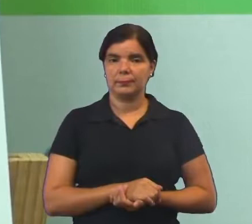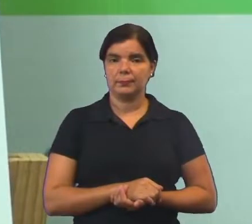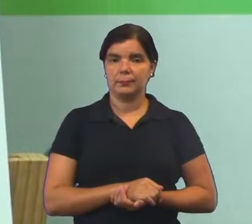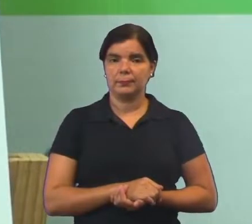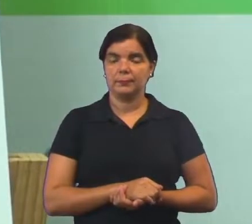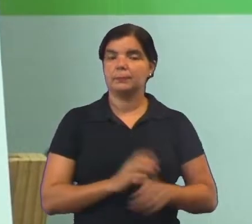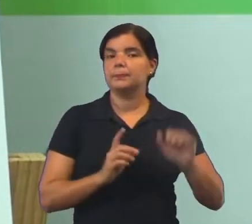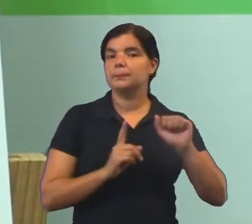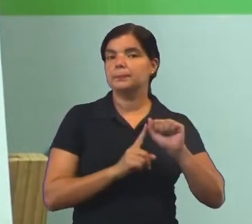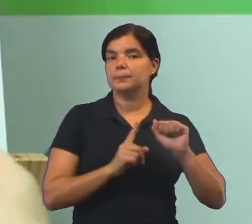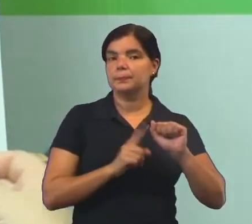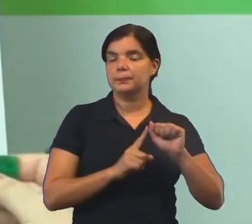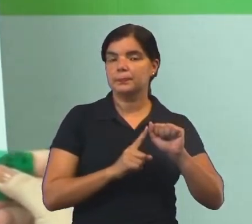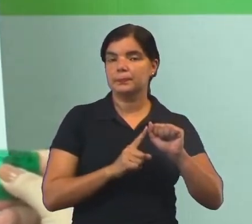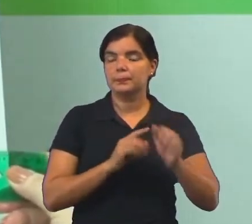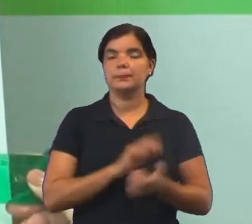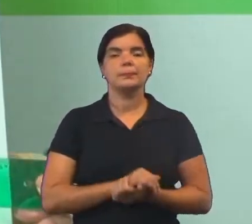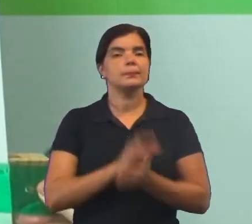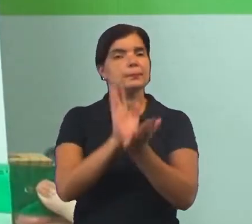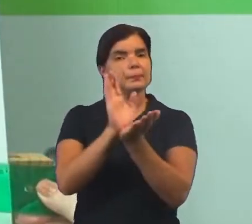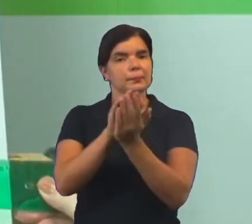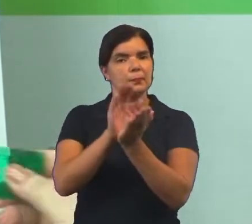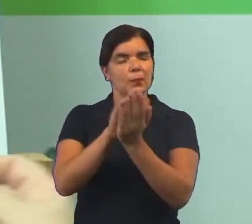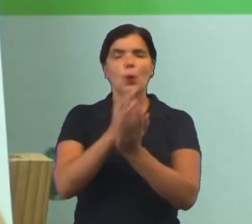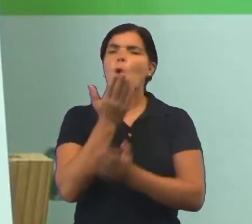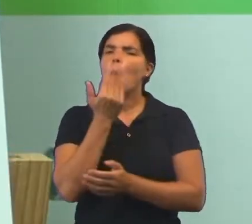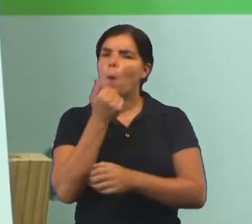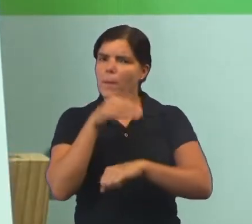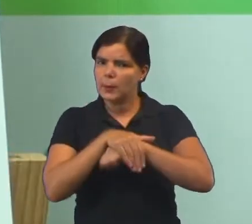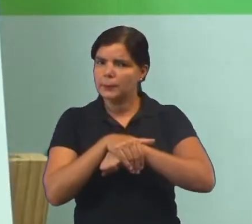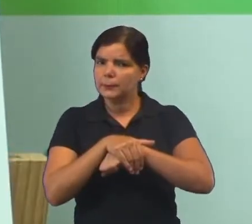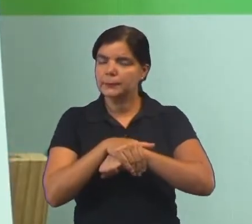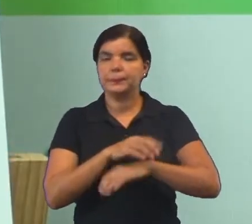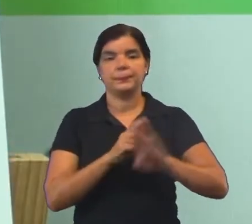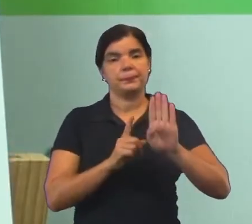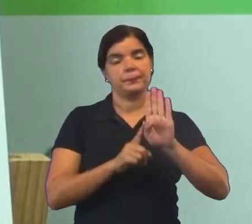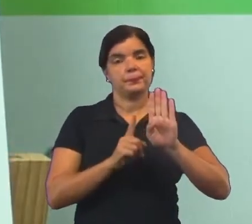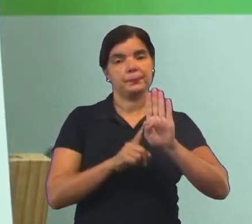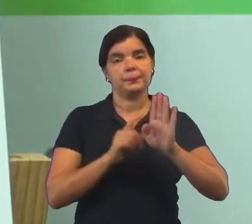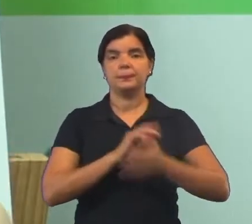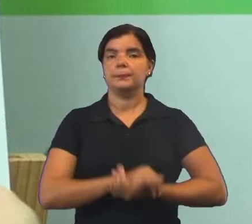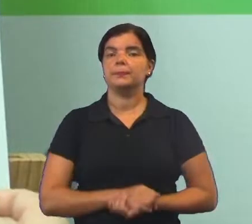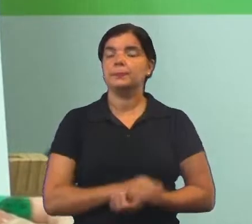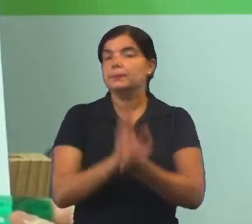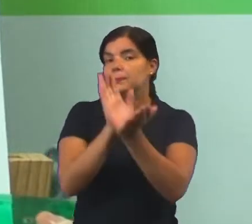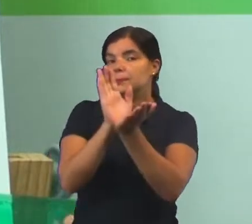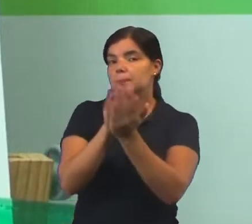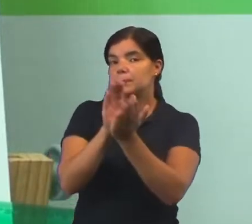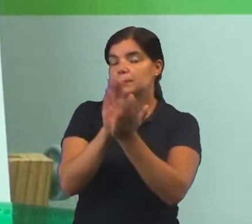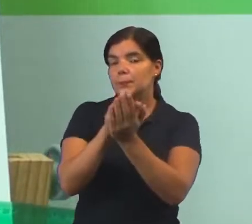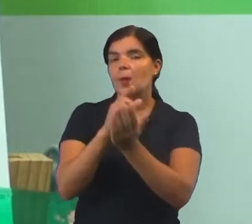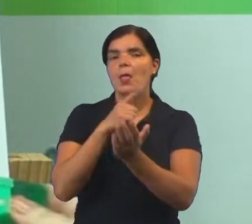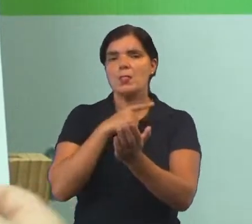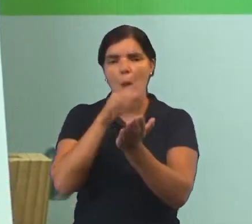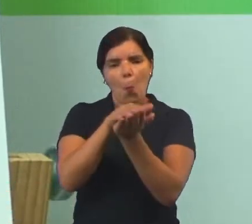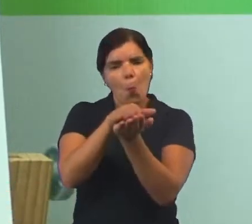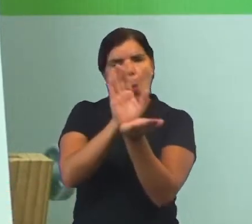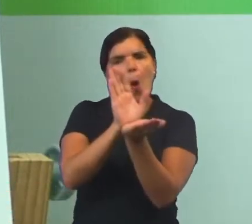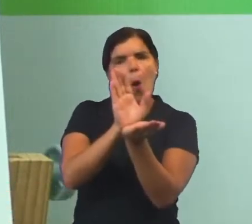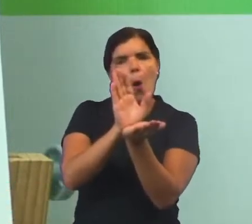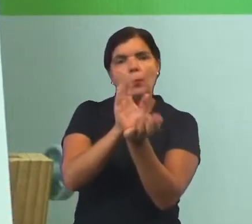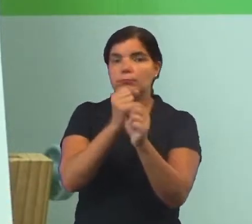Na alternativa A, o jacaré comeu à noite? Alternativa B, o jacaré tem a boca